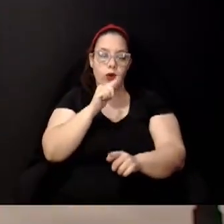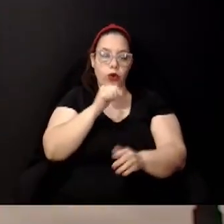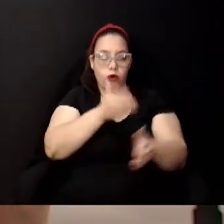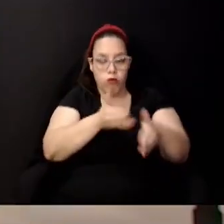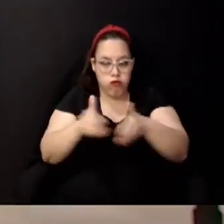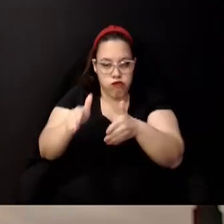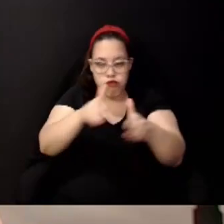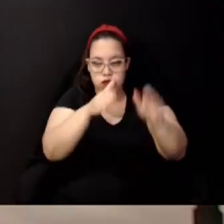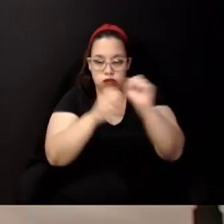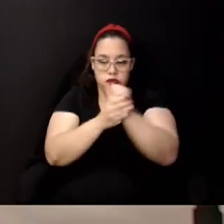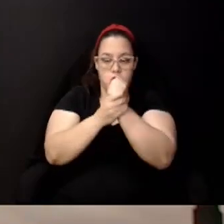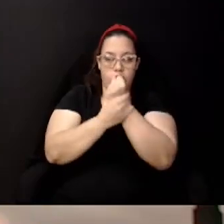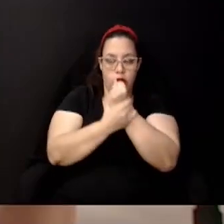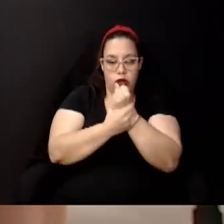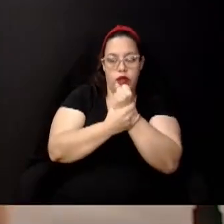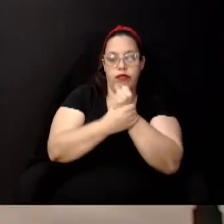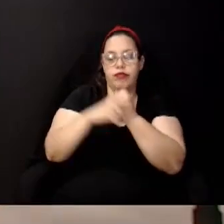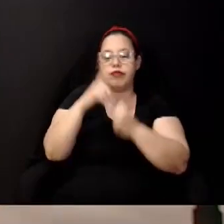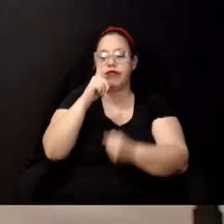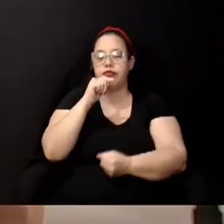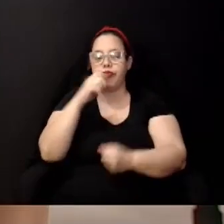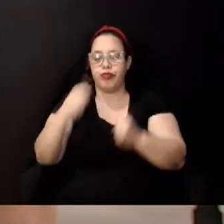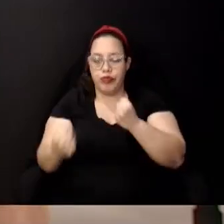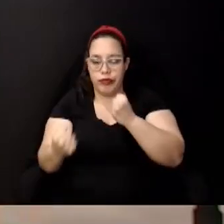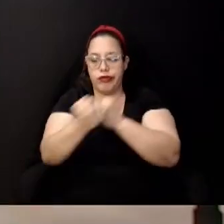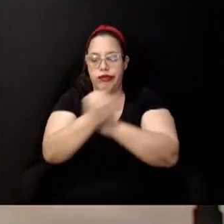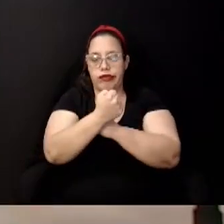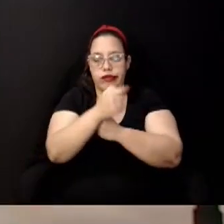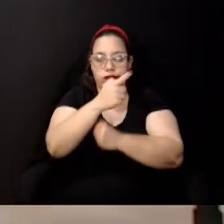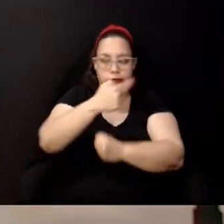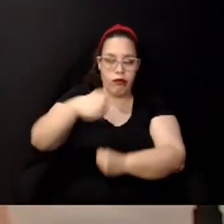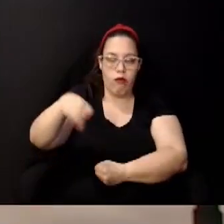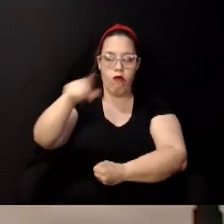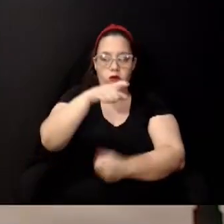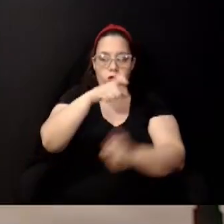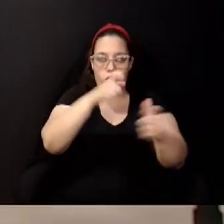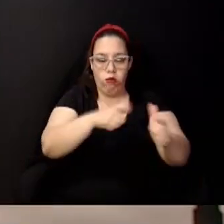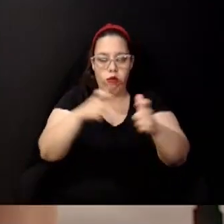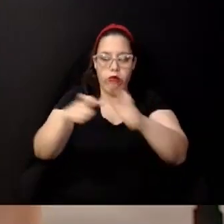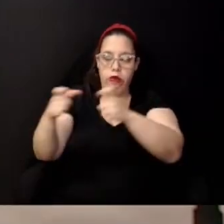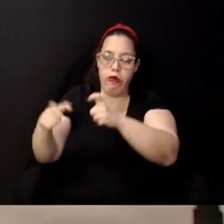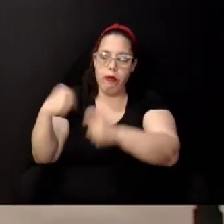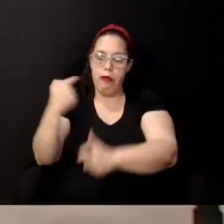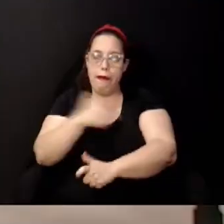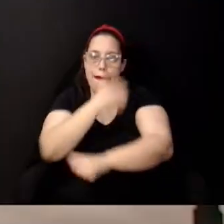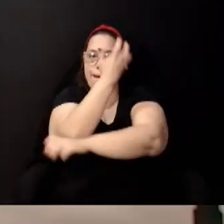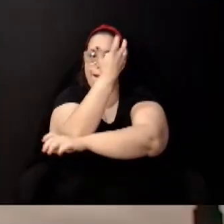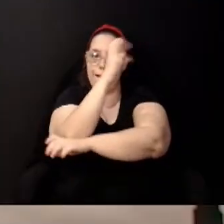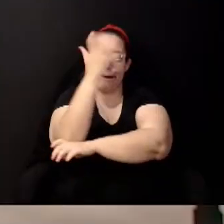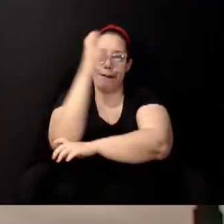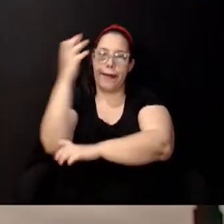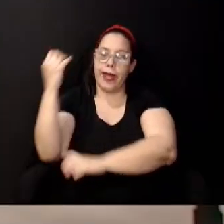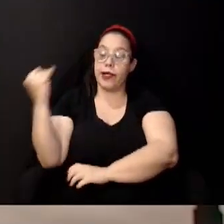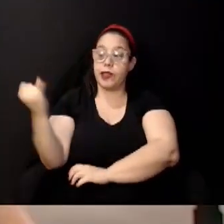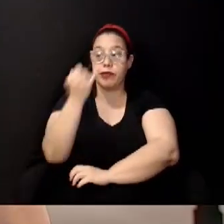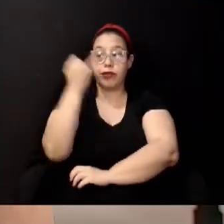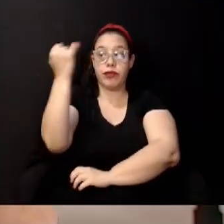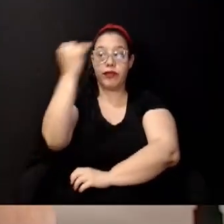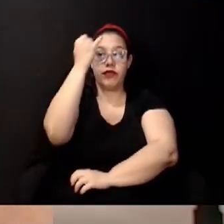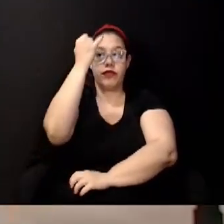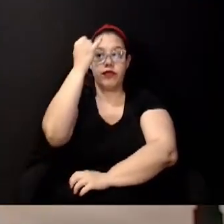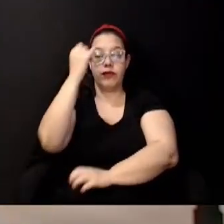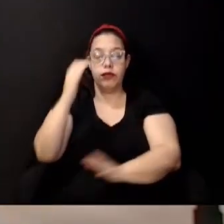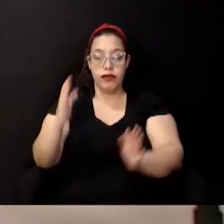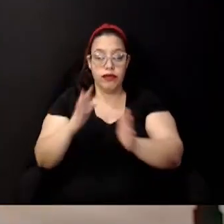hídrica, e a gente proteger esses fragmentos, proteger as nossas matas é fundamental para a gente enfrentar o que está no futuro.